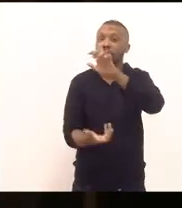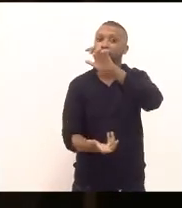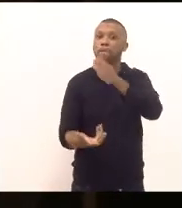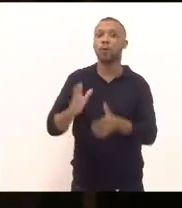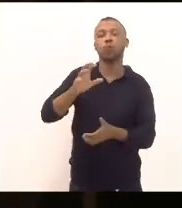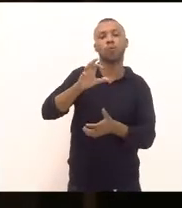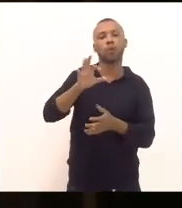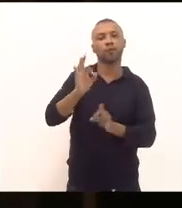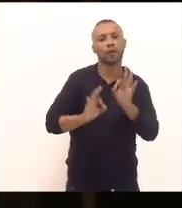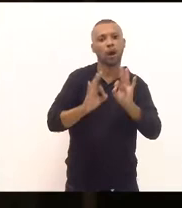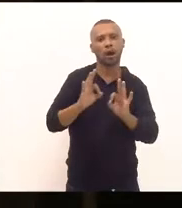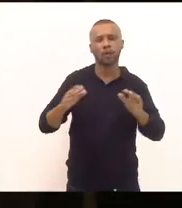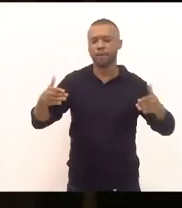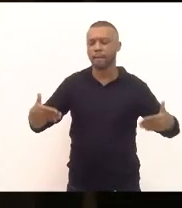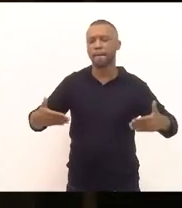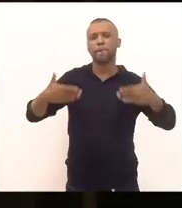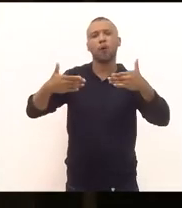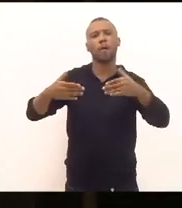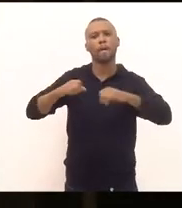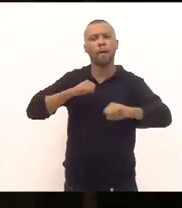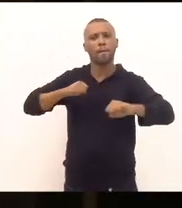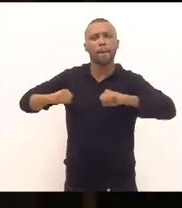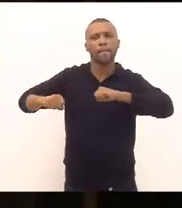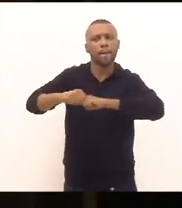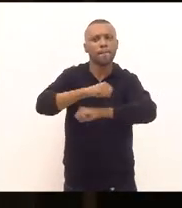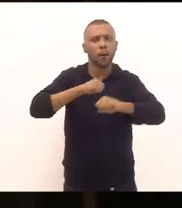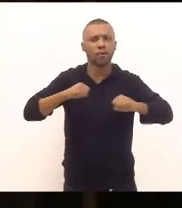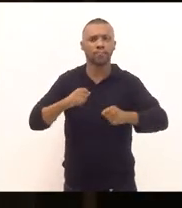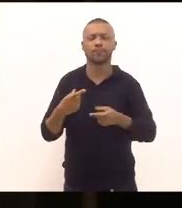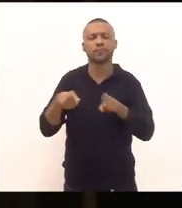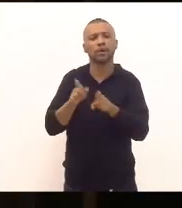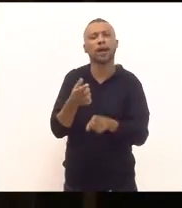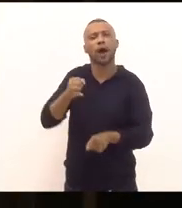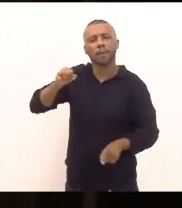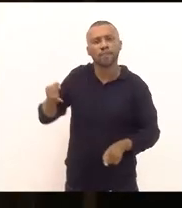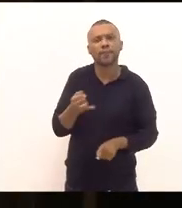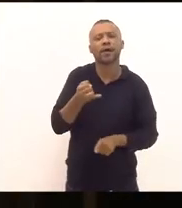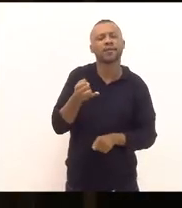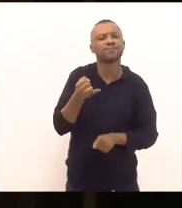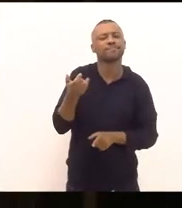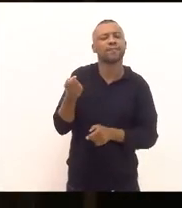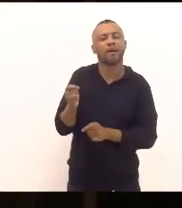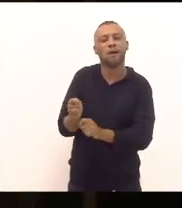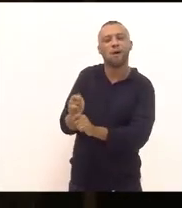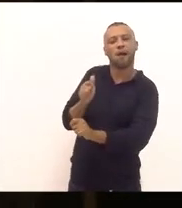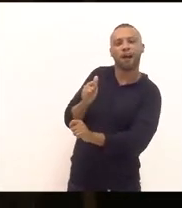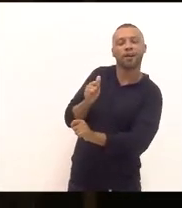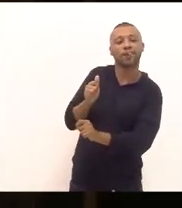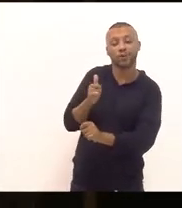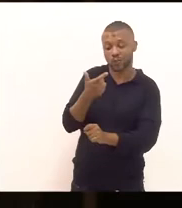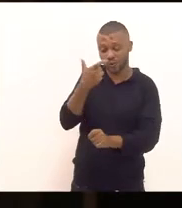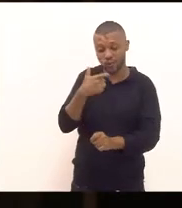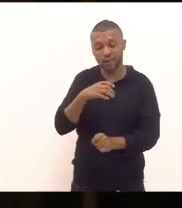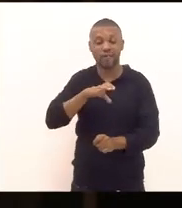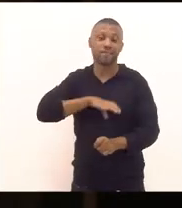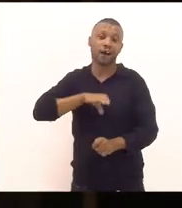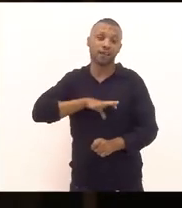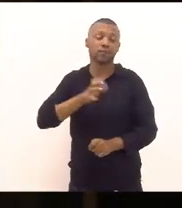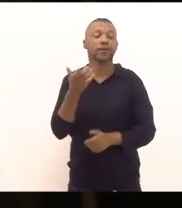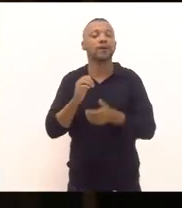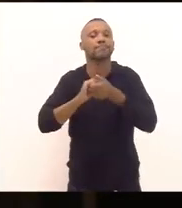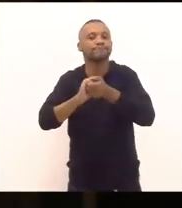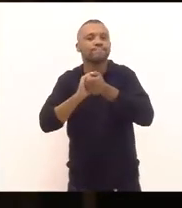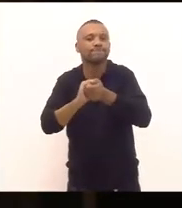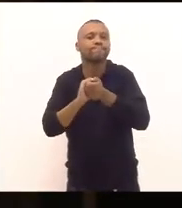ordem e faz o enfrentamento necessário puxar um pouquinho também a brasa para mensagem de quanto vascaíno acho que queria